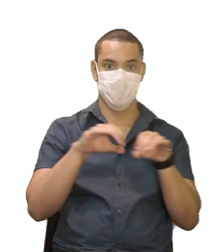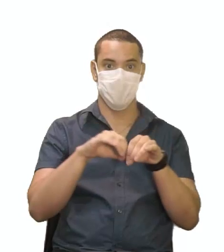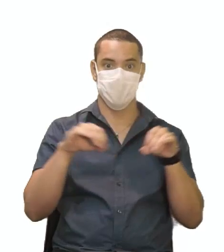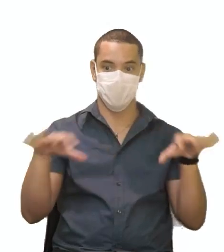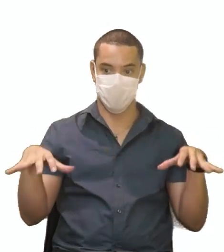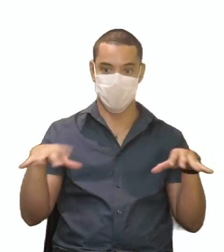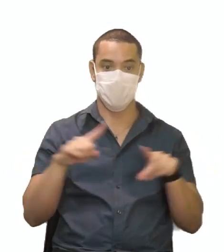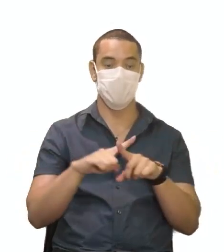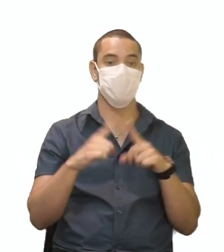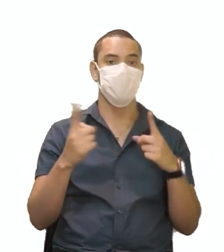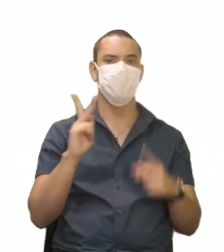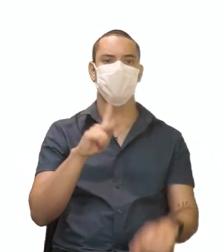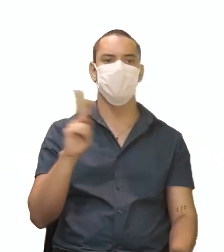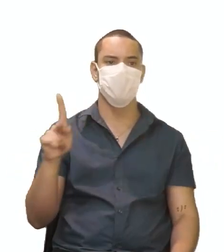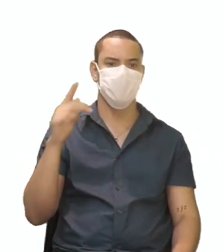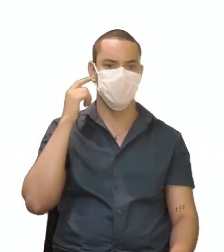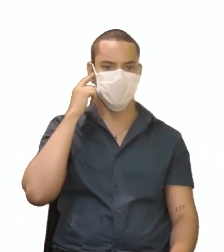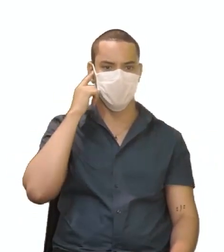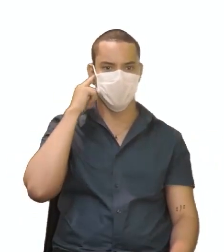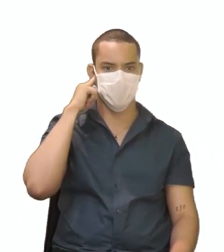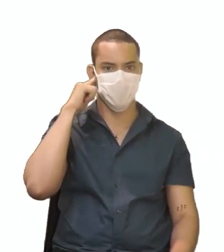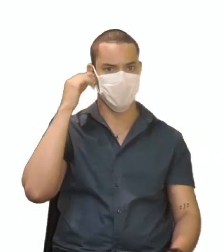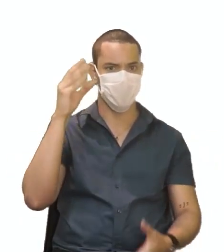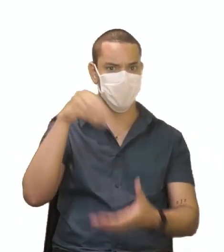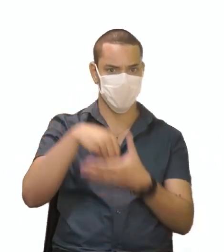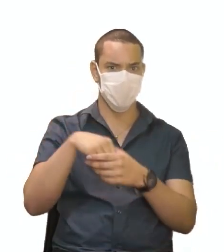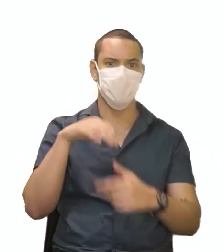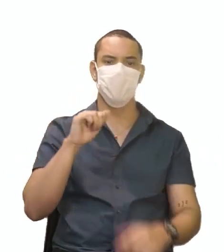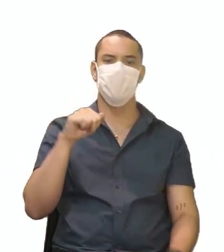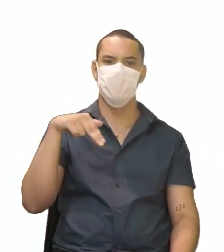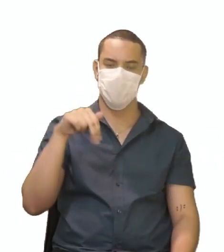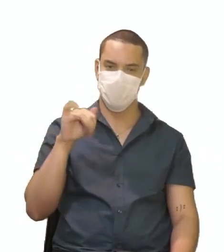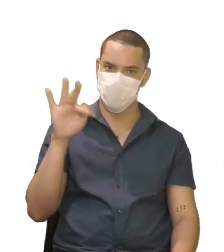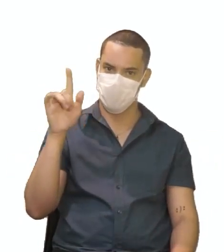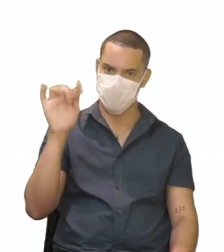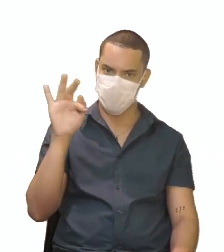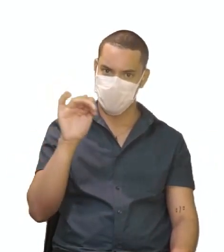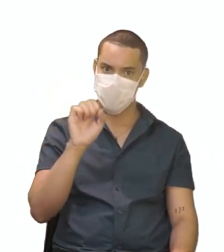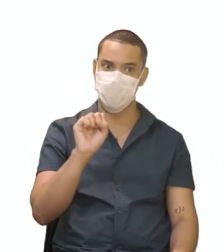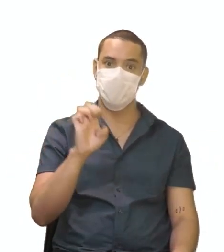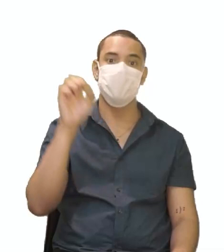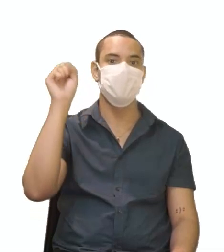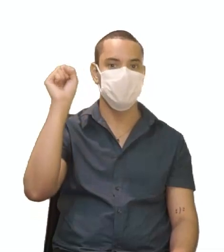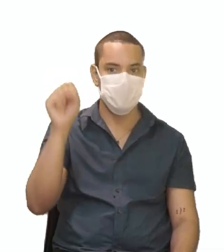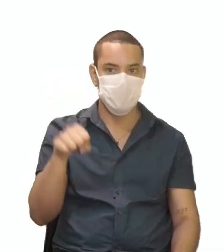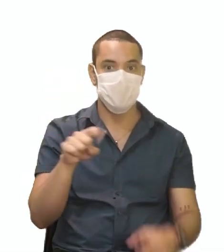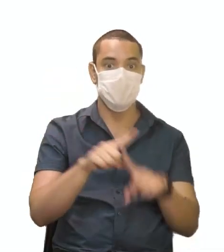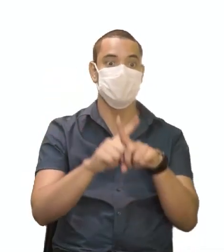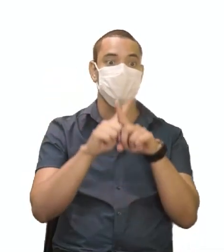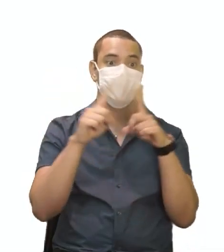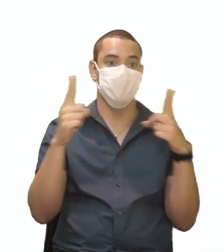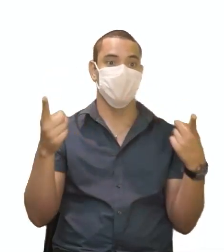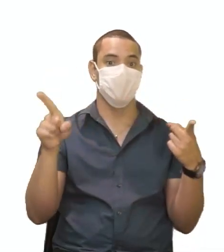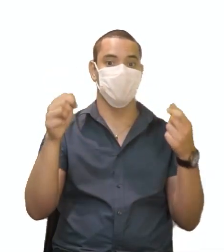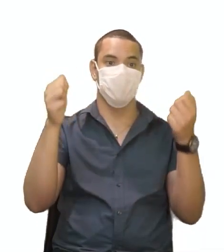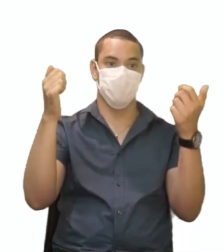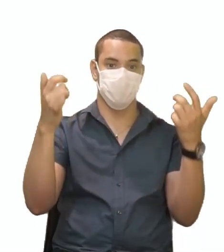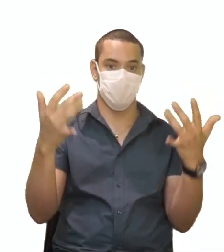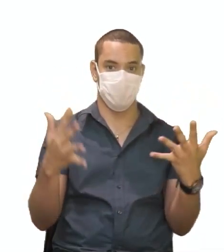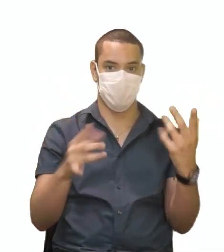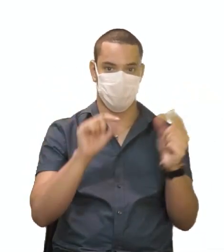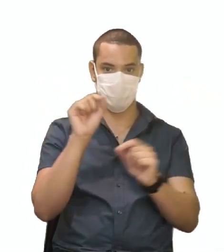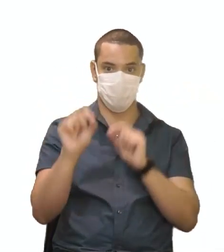homólogos. Professora, na anáfase? Sim, na anáfase. Só que a gente está falando de